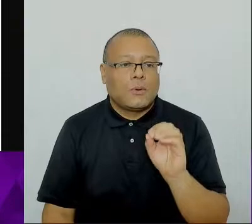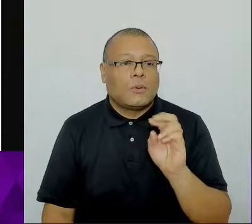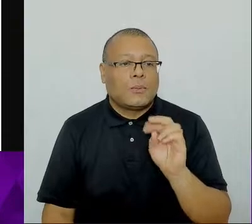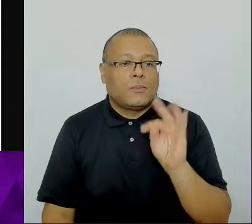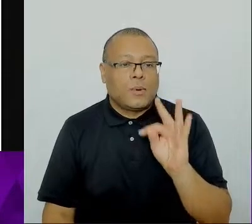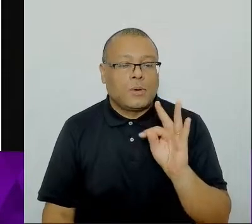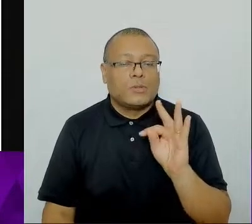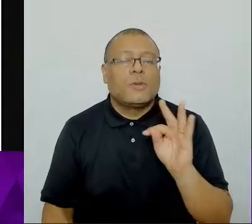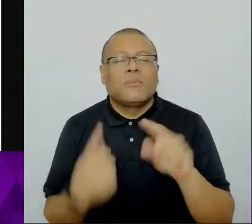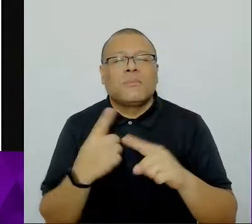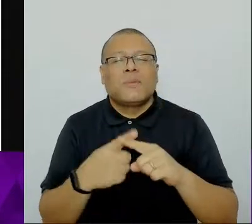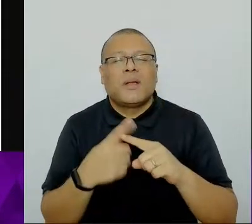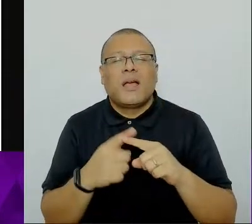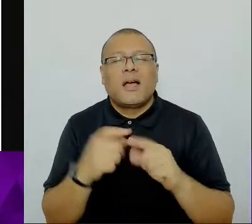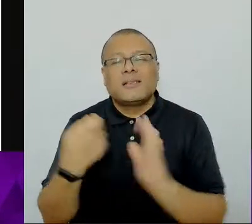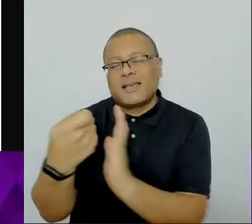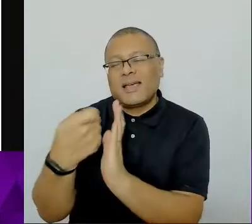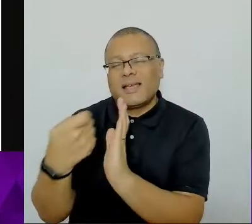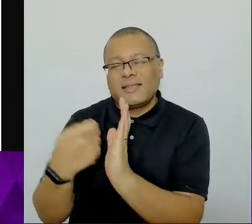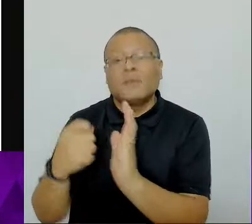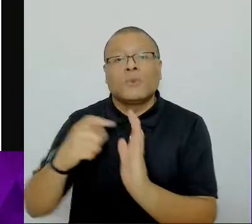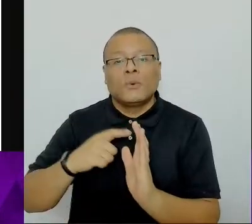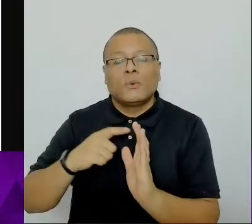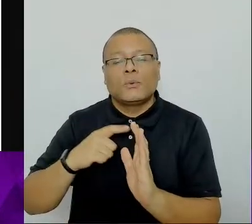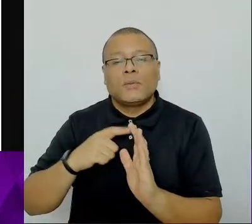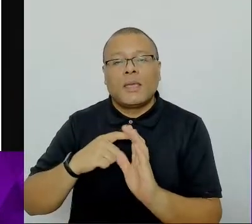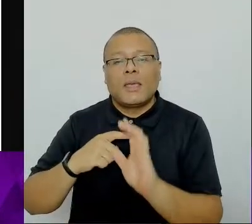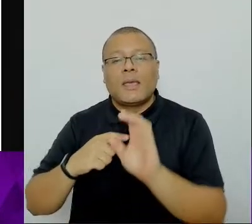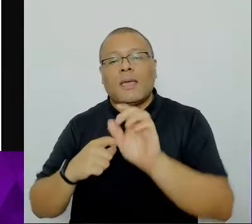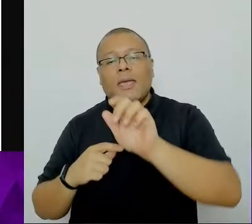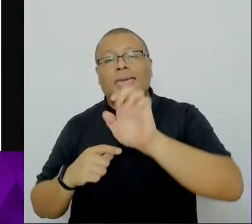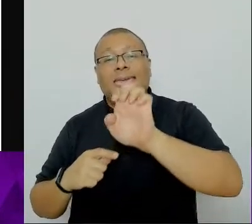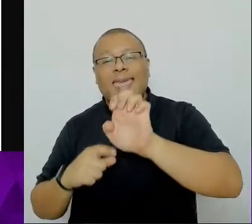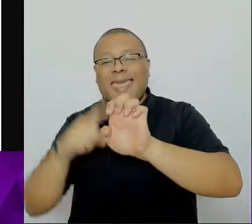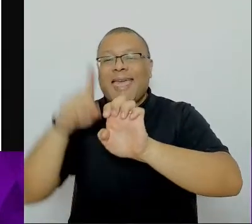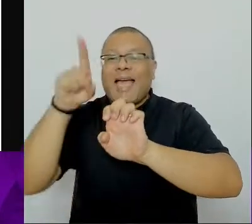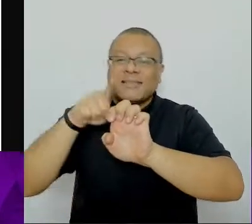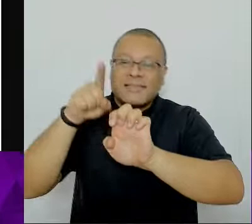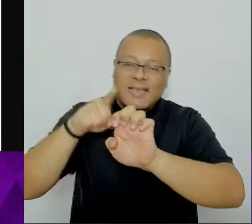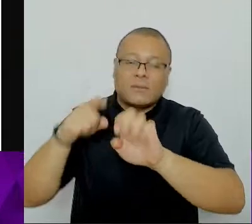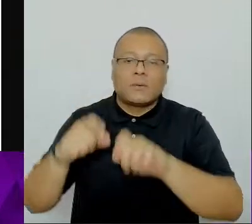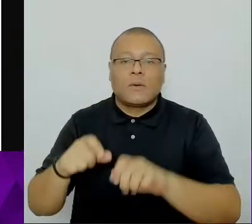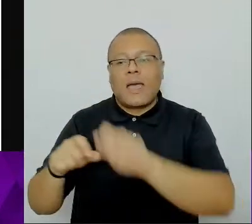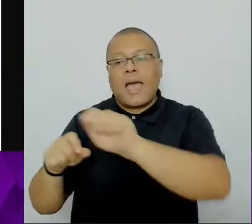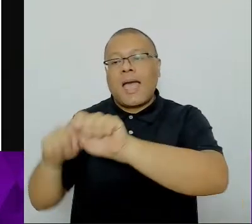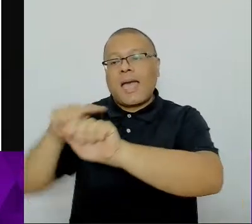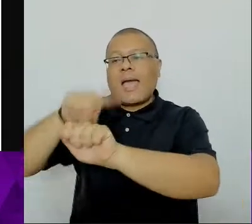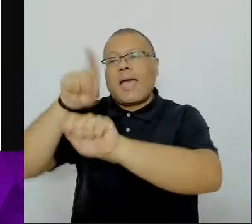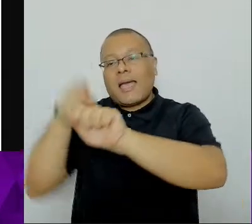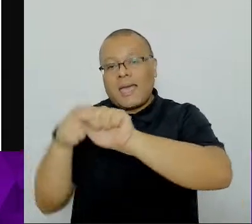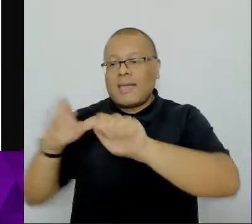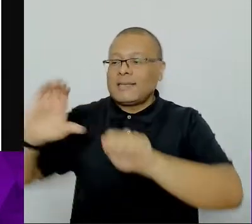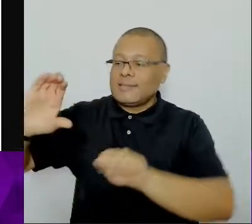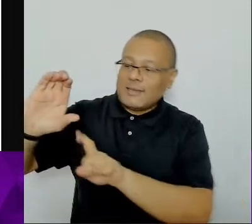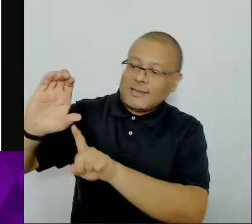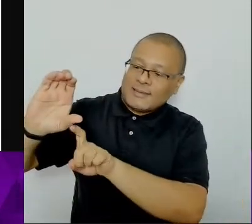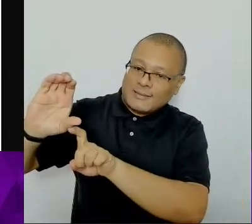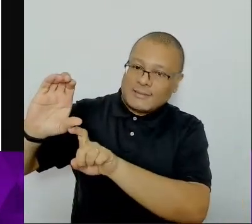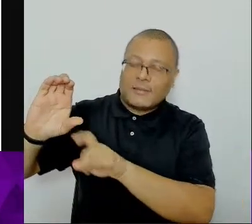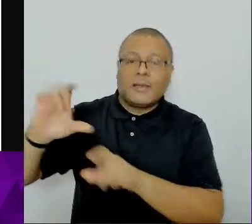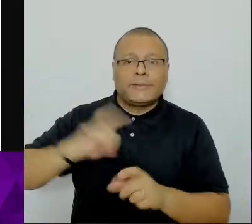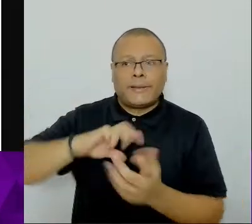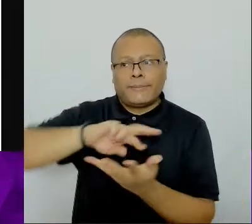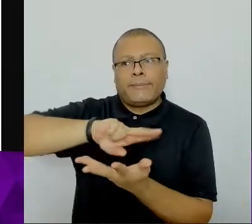pontuação desse texto, precisa aplicar uma série de tratamentos nesse texto, né, dado que eu reconheci o que está